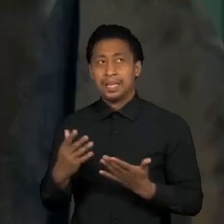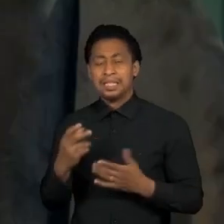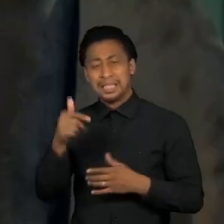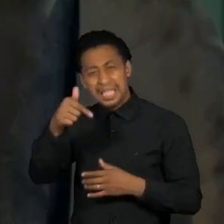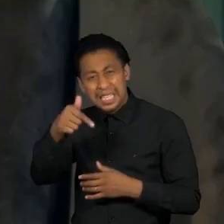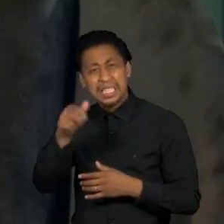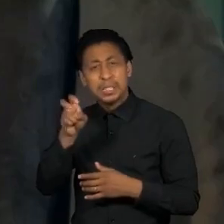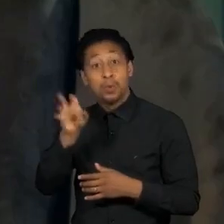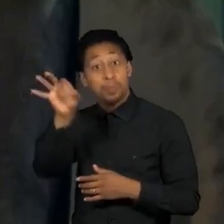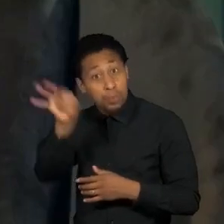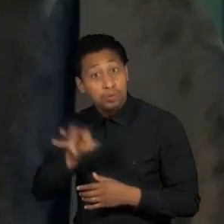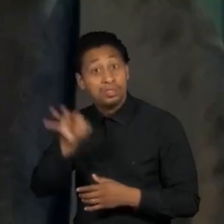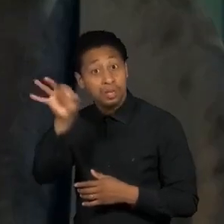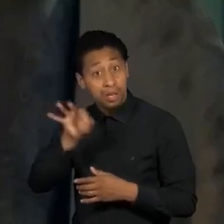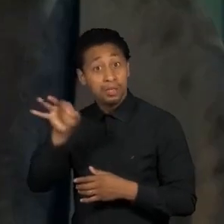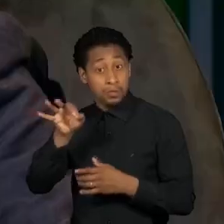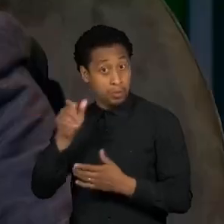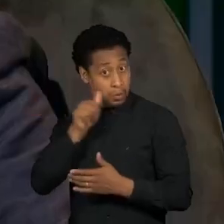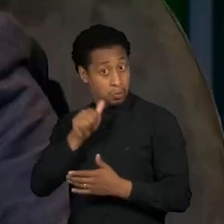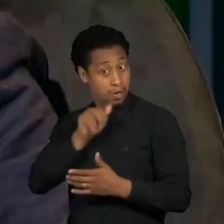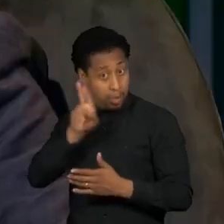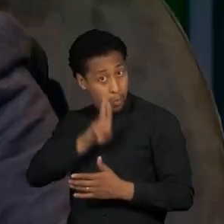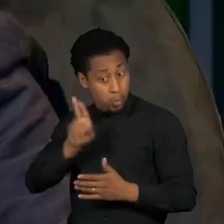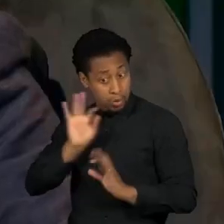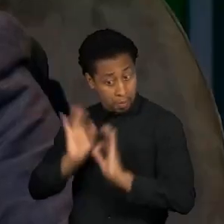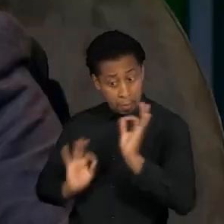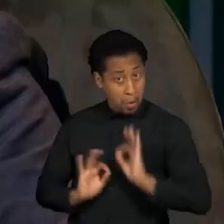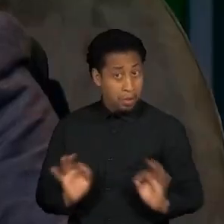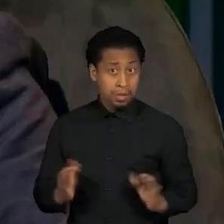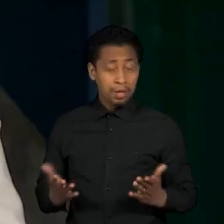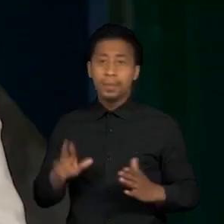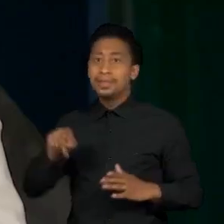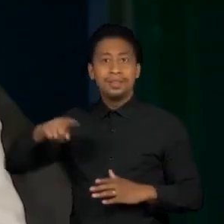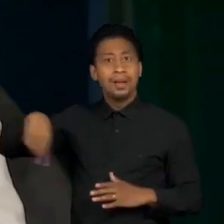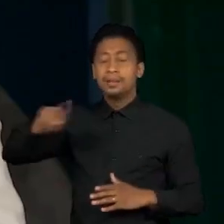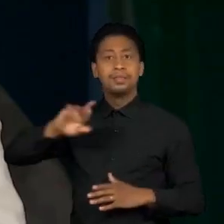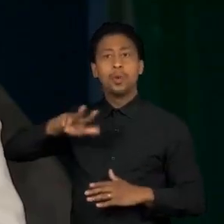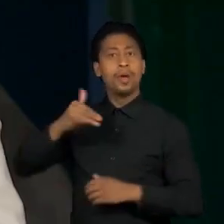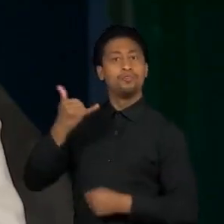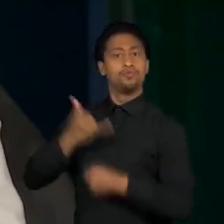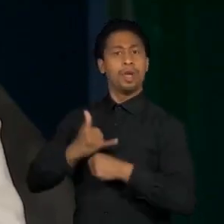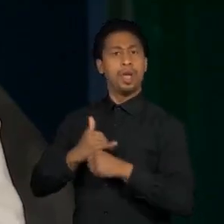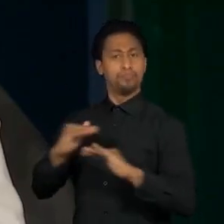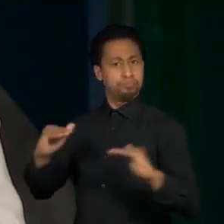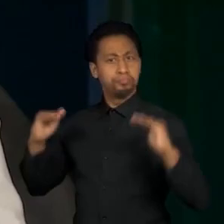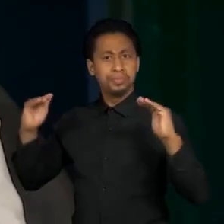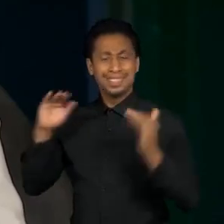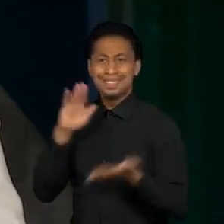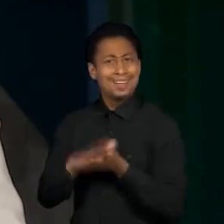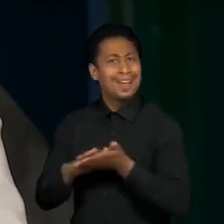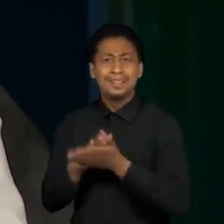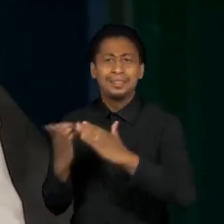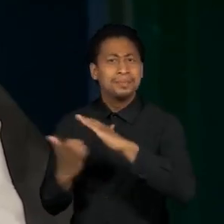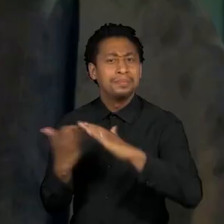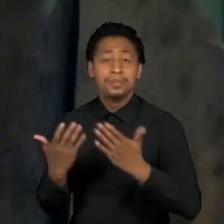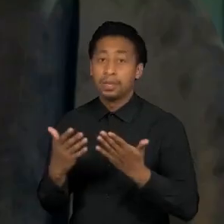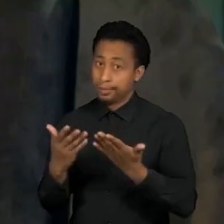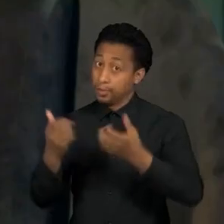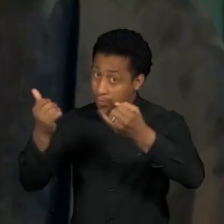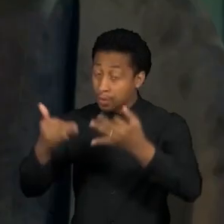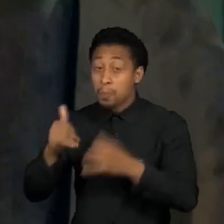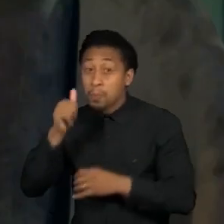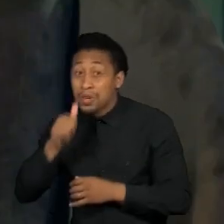composta por mulheres e essas mulheres não estão no topo dessa cadeia e quando a gente fala dessas mulheres são mulheres negras e mulheres indígenas também